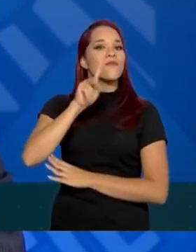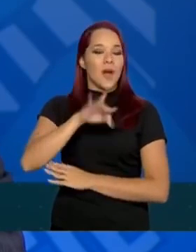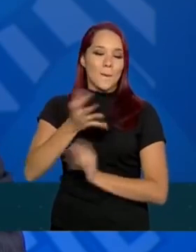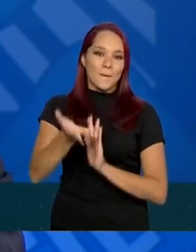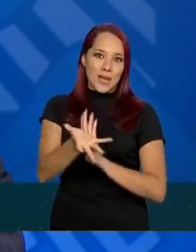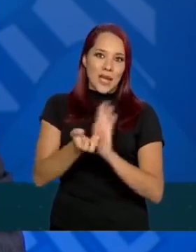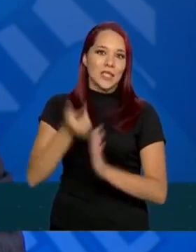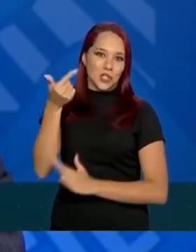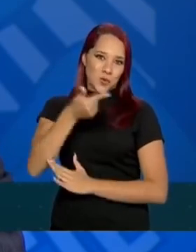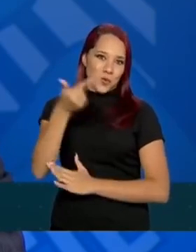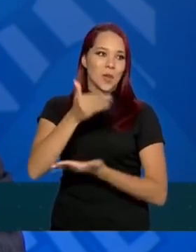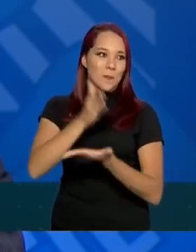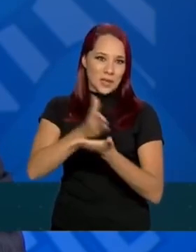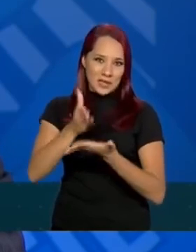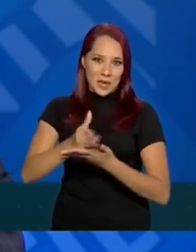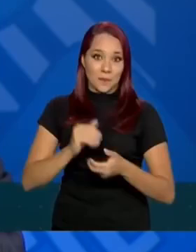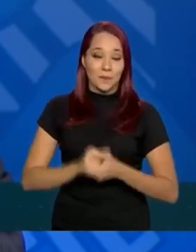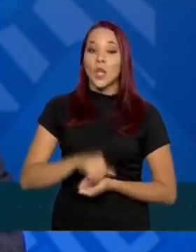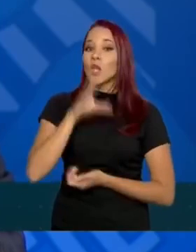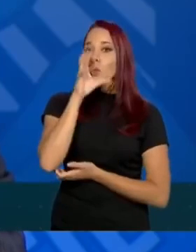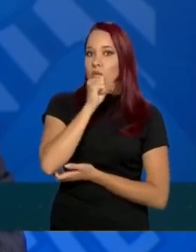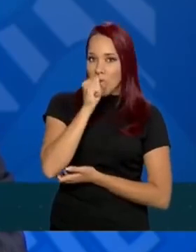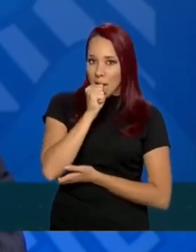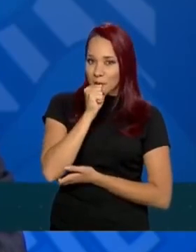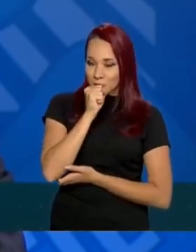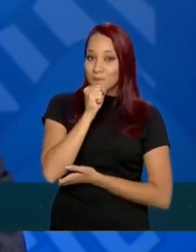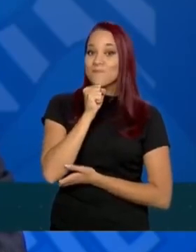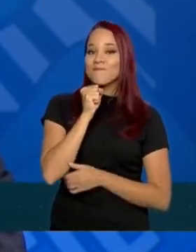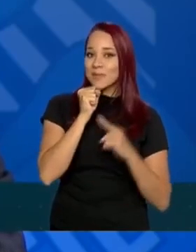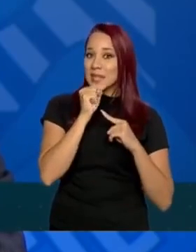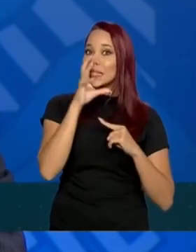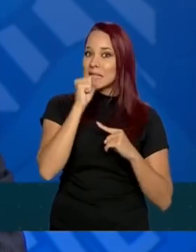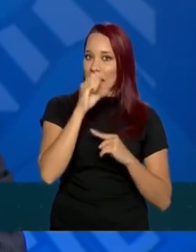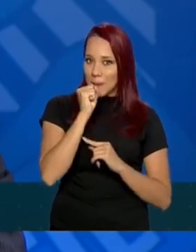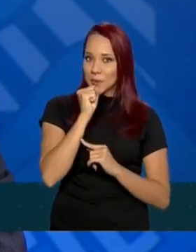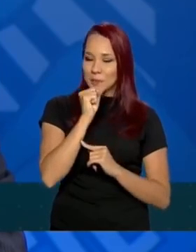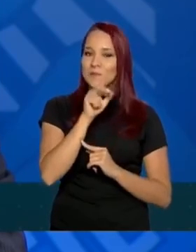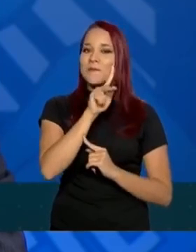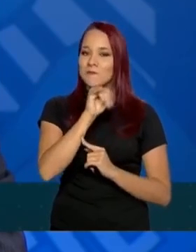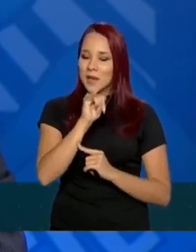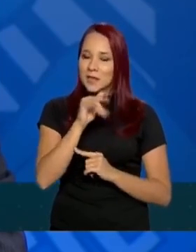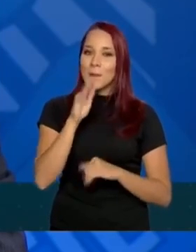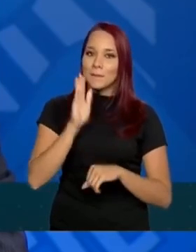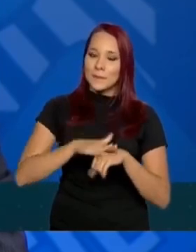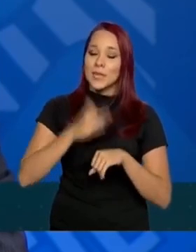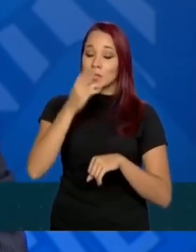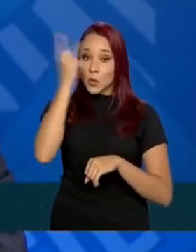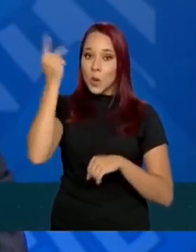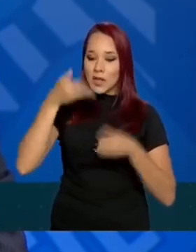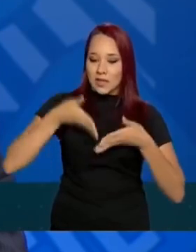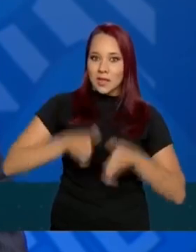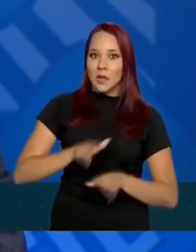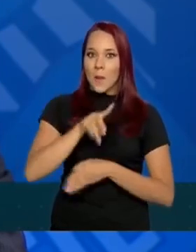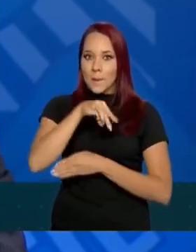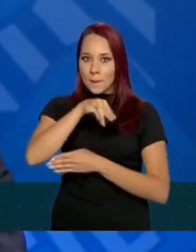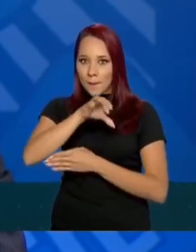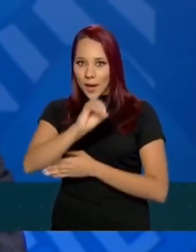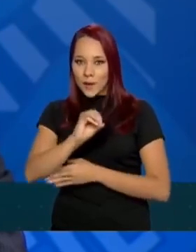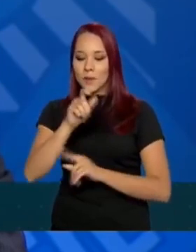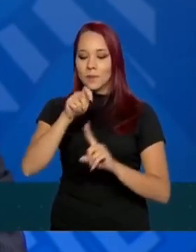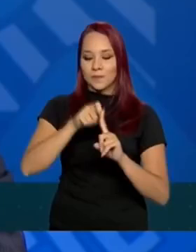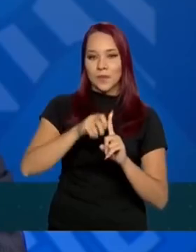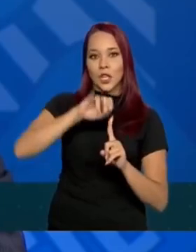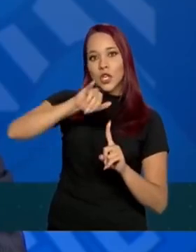no sábado, no fim de semana, nós teremos maio e junho. E por assim vai. Ou seja,